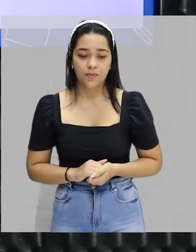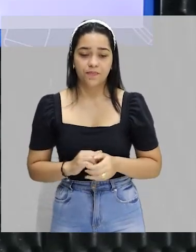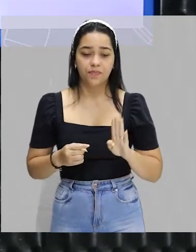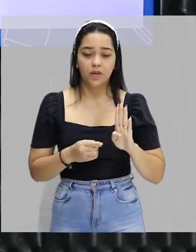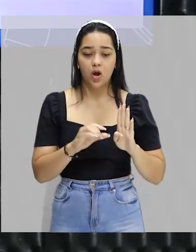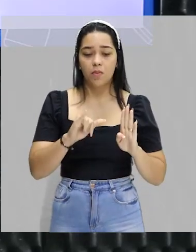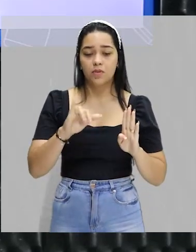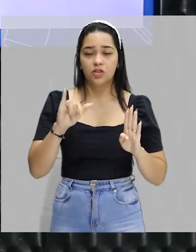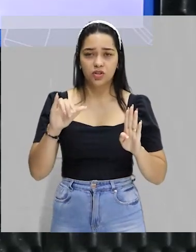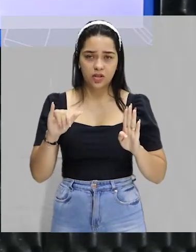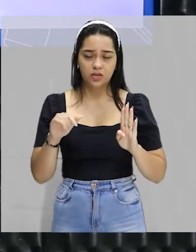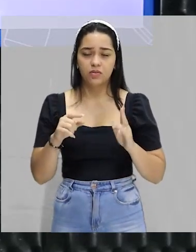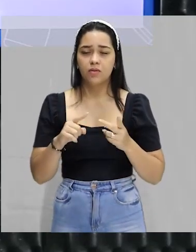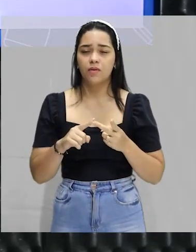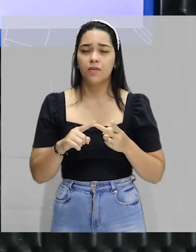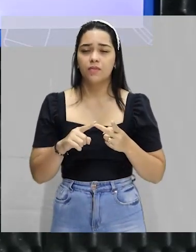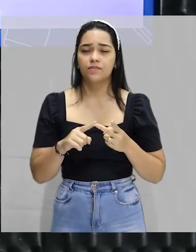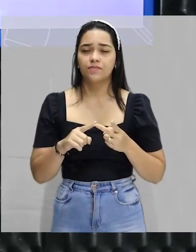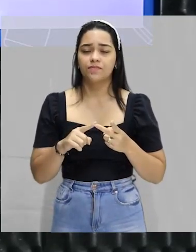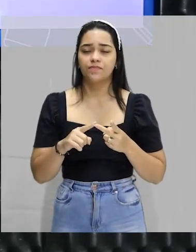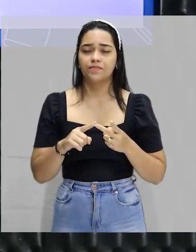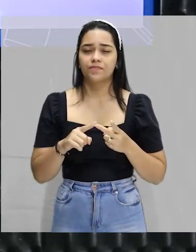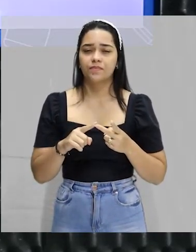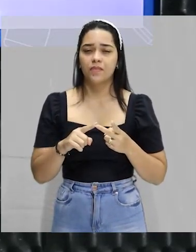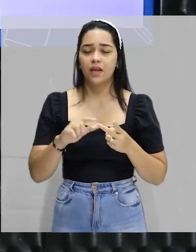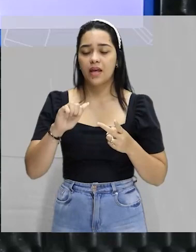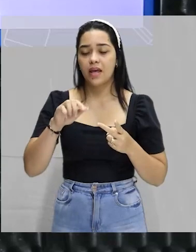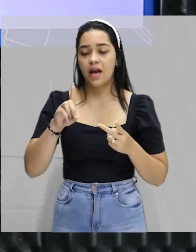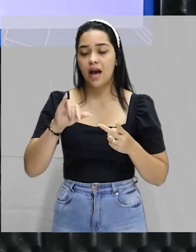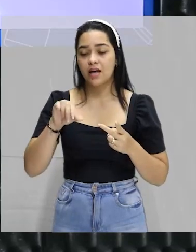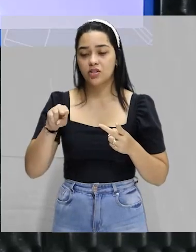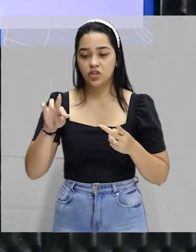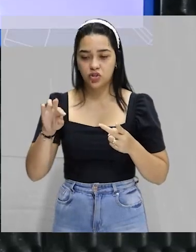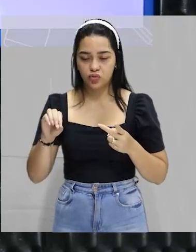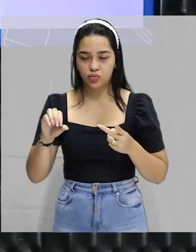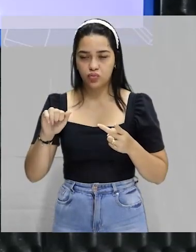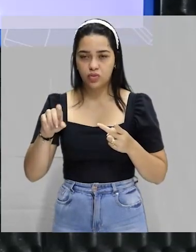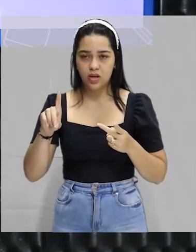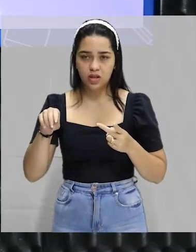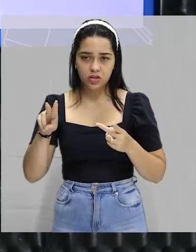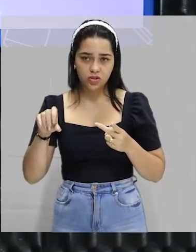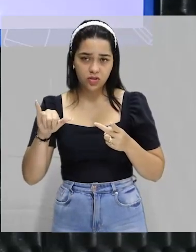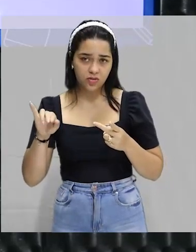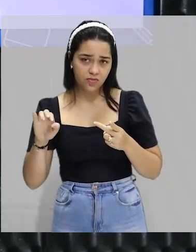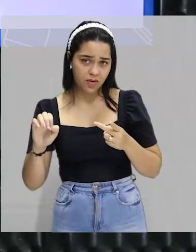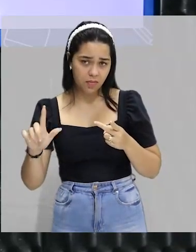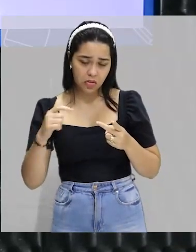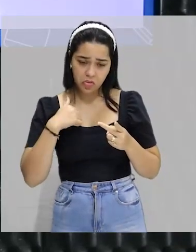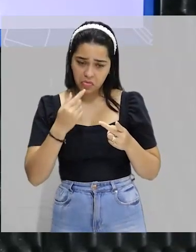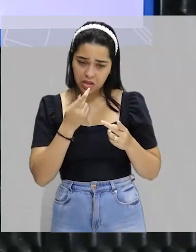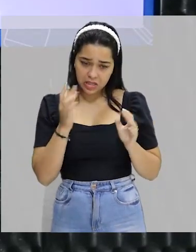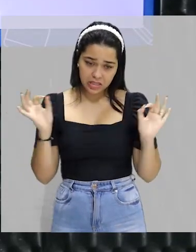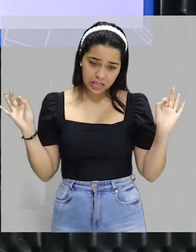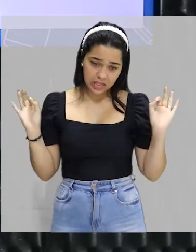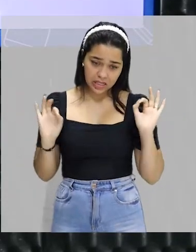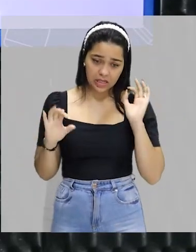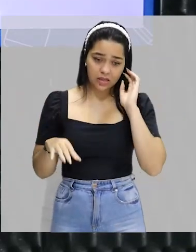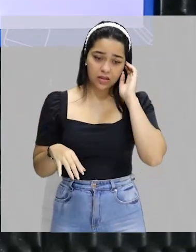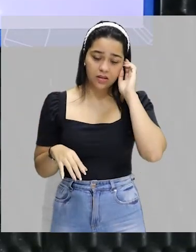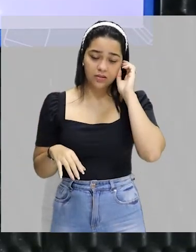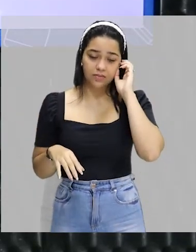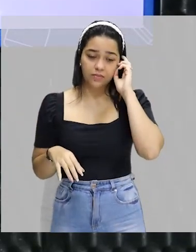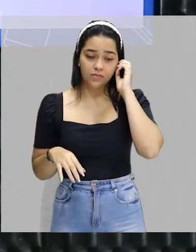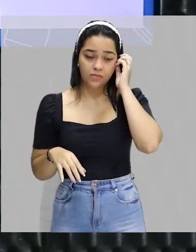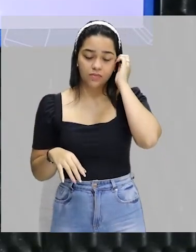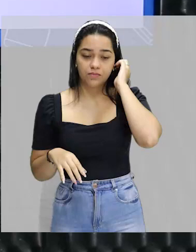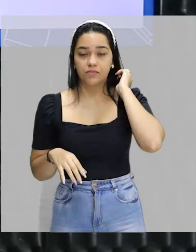indireto também não. E adjunto adverbial, aí eu não vou falar nada.